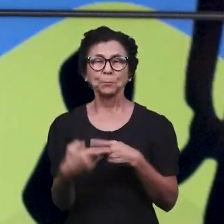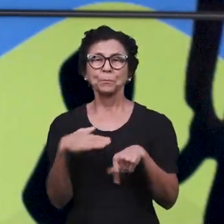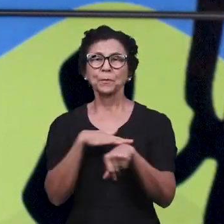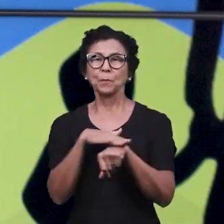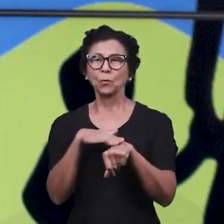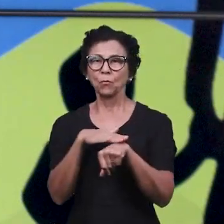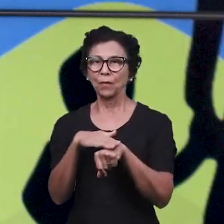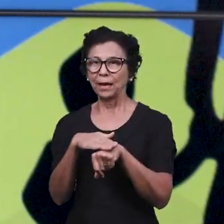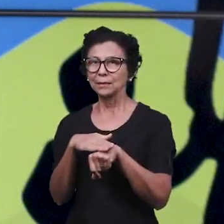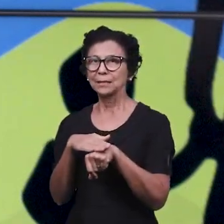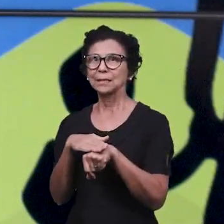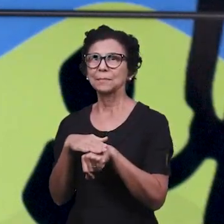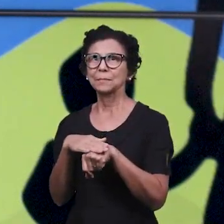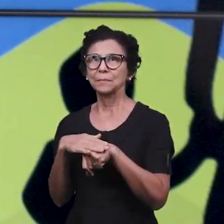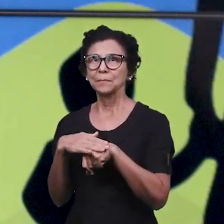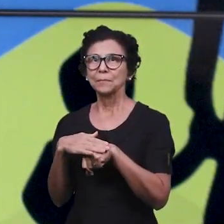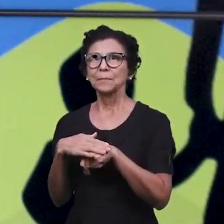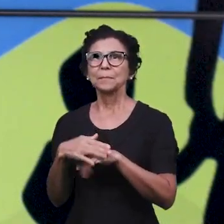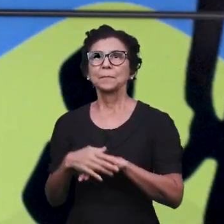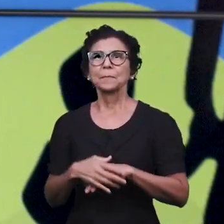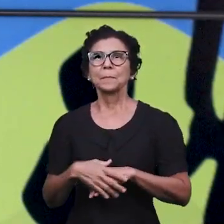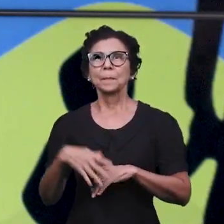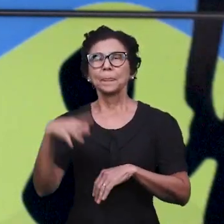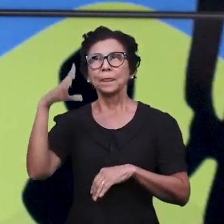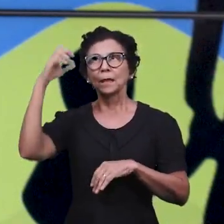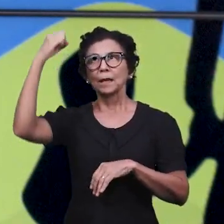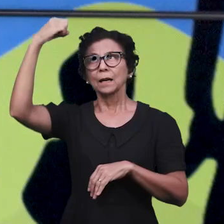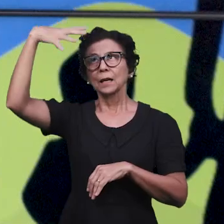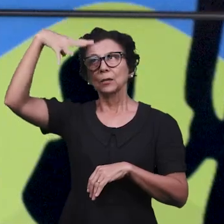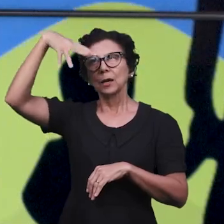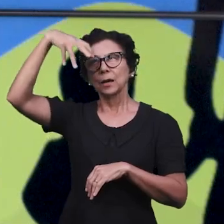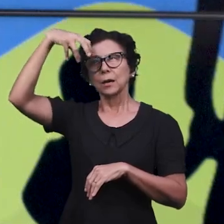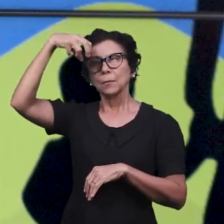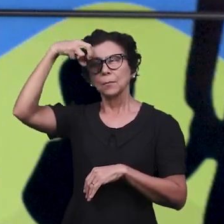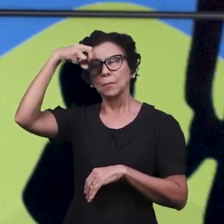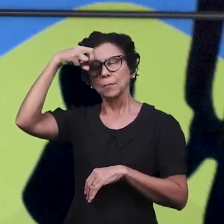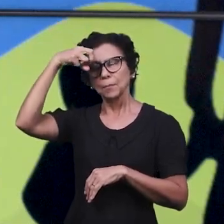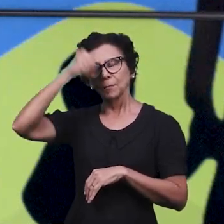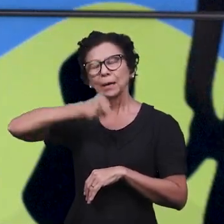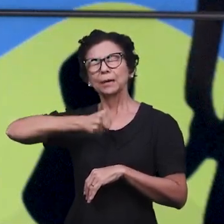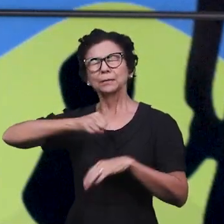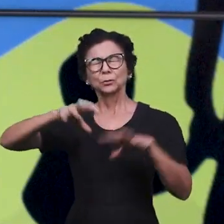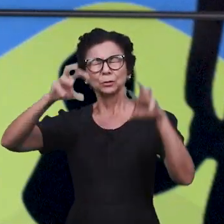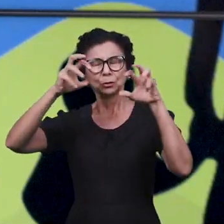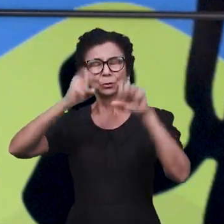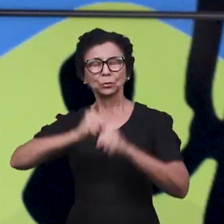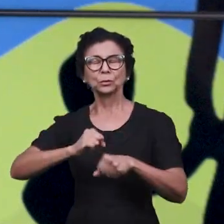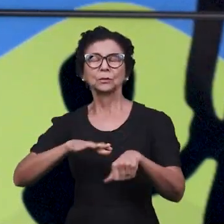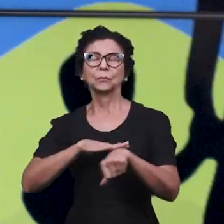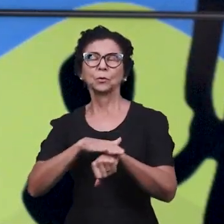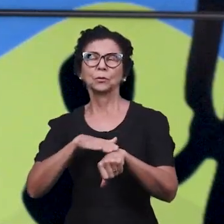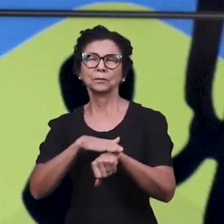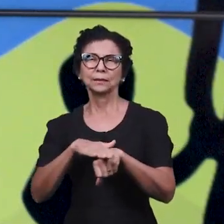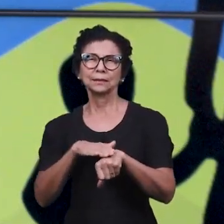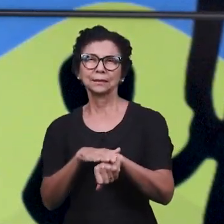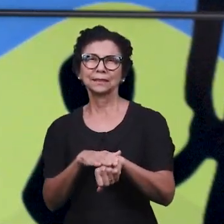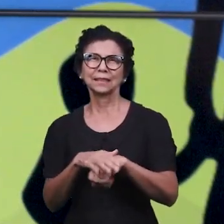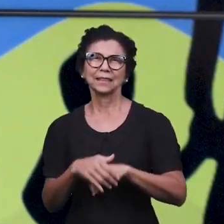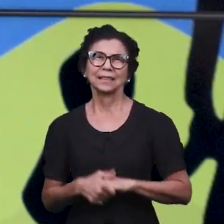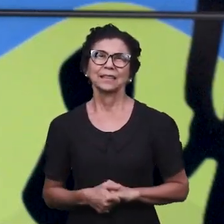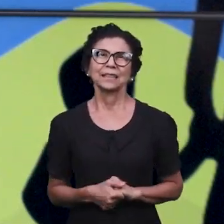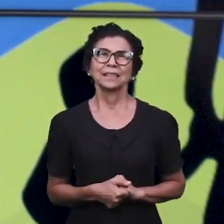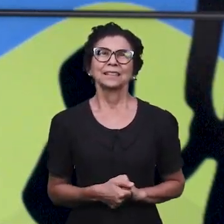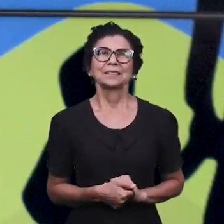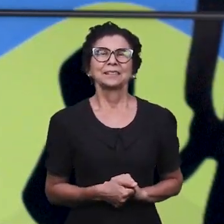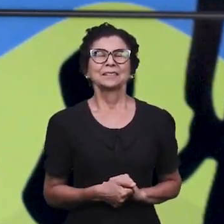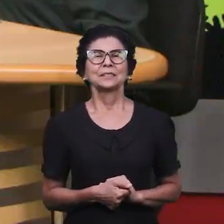bate-papo gostoso ali entre eu e ela. A gente desliga a luz, fica tudo no escuro e vamos conversar. E ali o sono vai se processando.